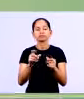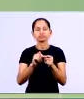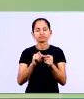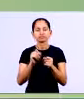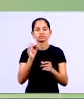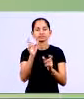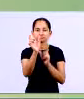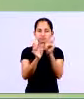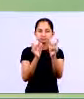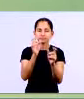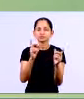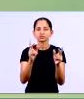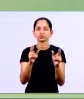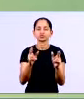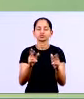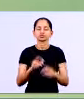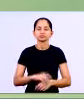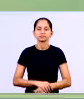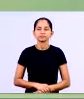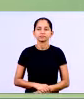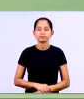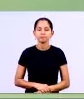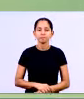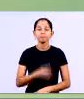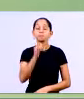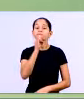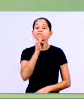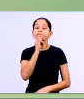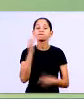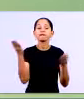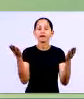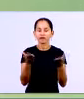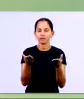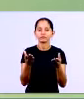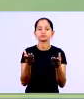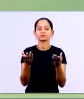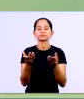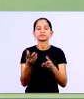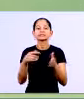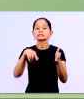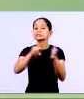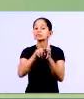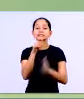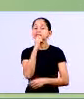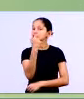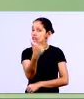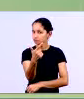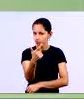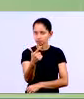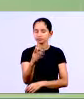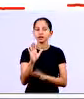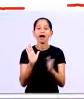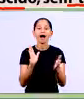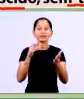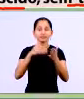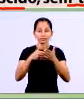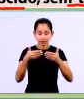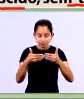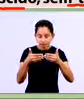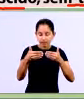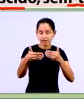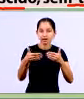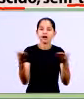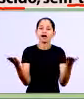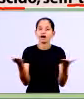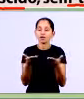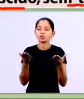Certo, professora Tayane? Vamos ver agora exemplos com vogal. Sem hífen, sem né? hífen. Até aqui, então, se vocês